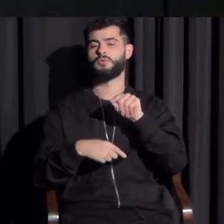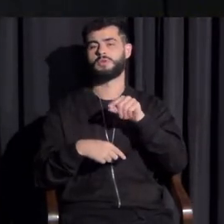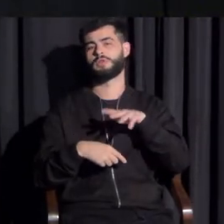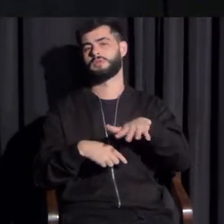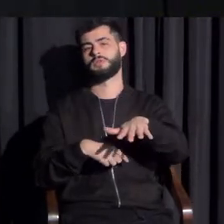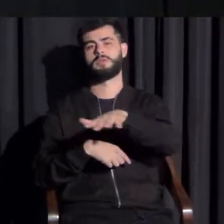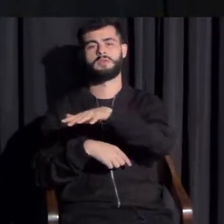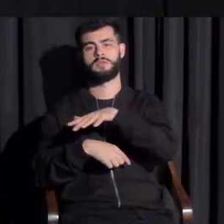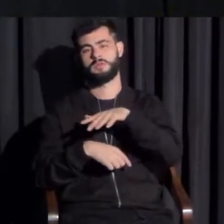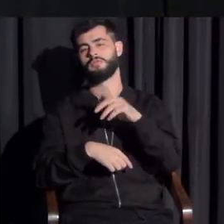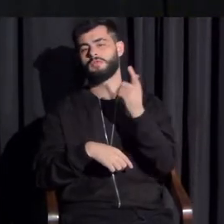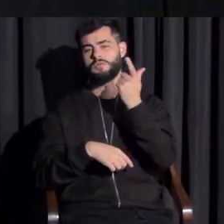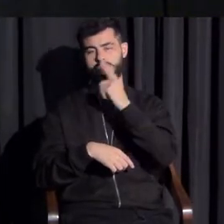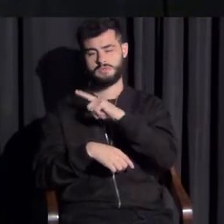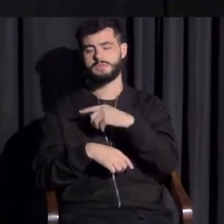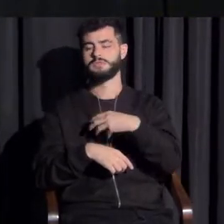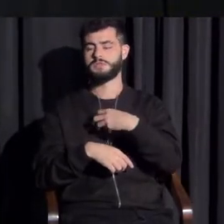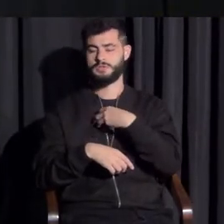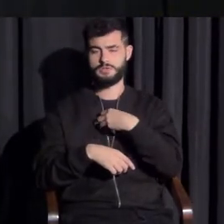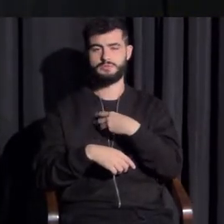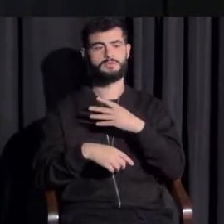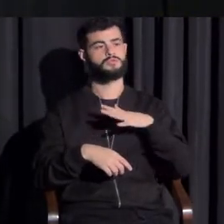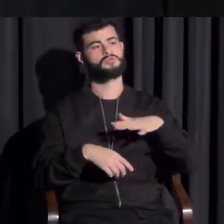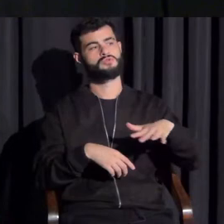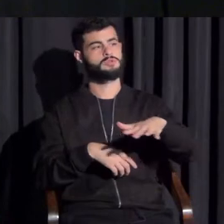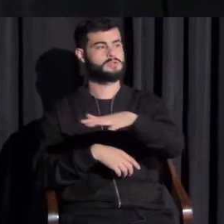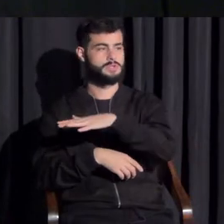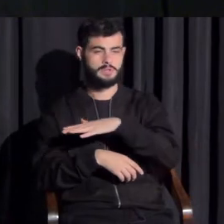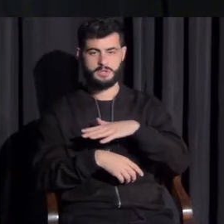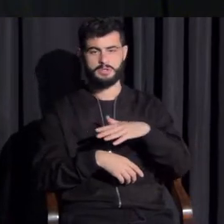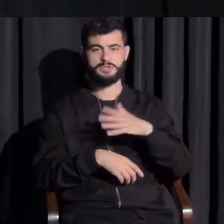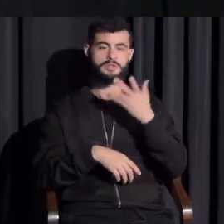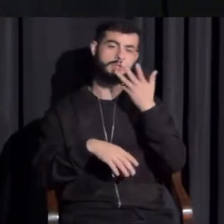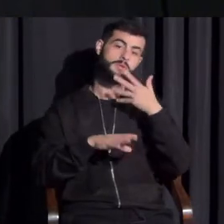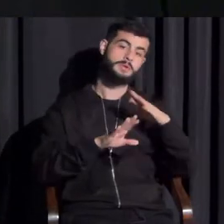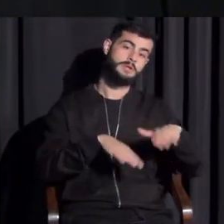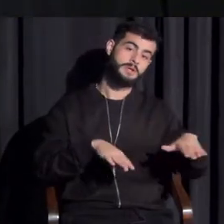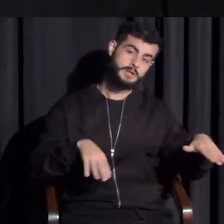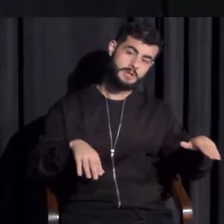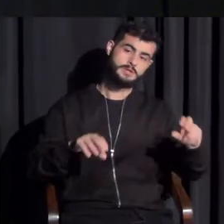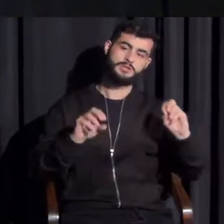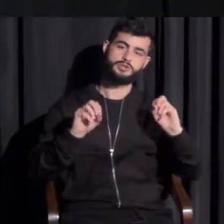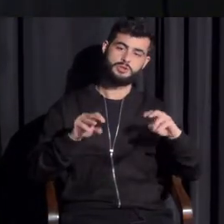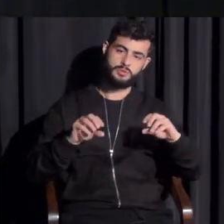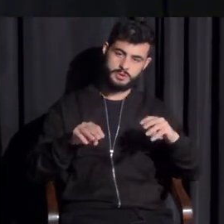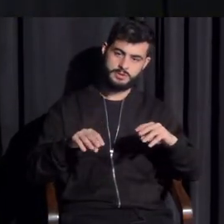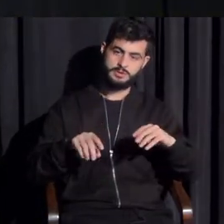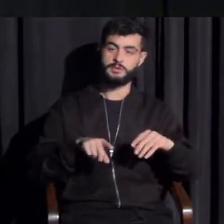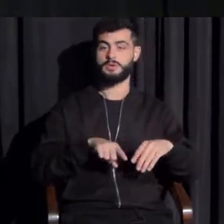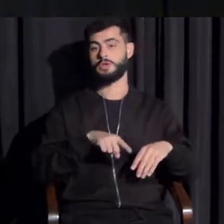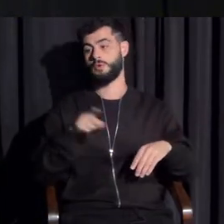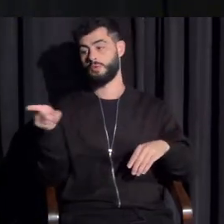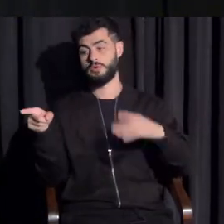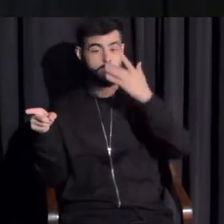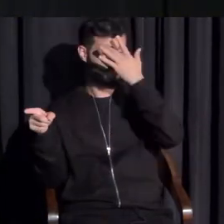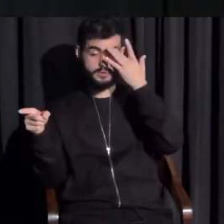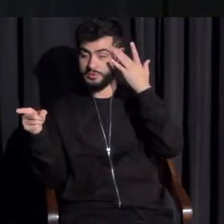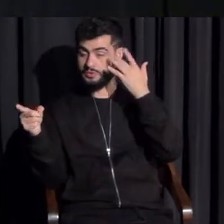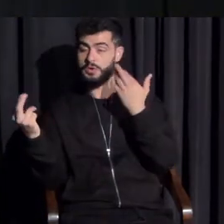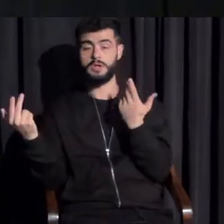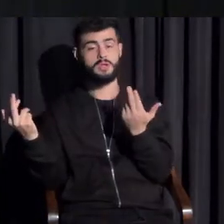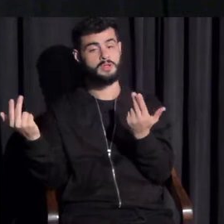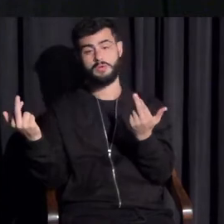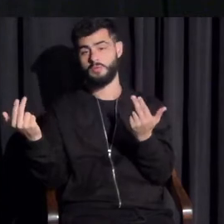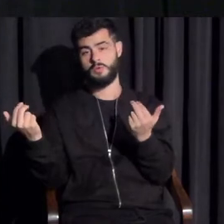servir dessa mediação social entre uma criança de educação infantil e esse outro tanto gente que está ali fora. Então, não é